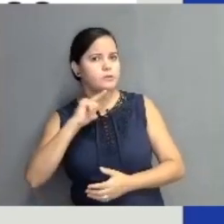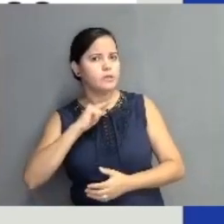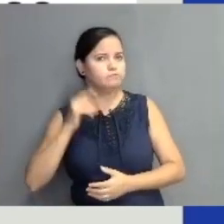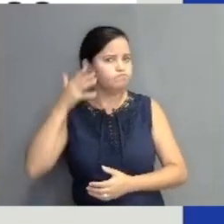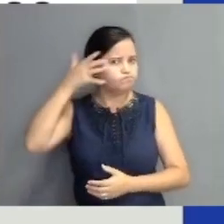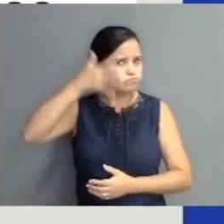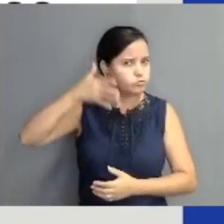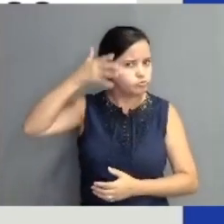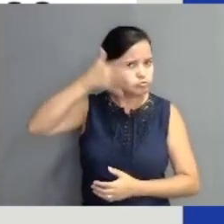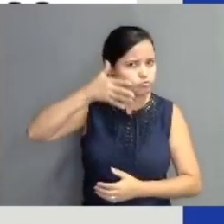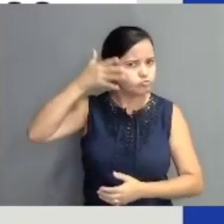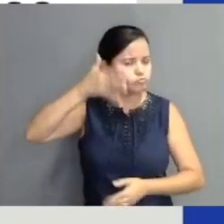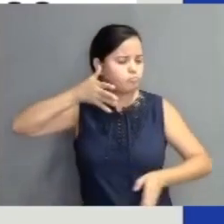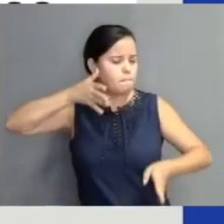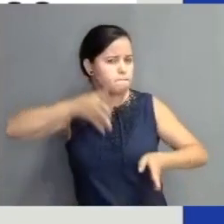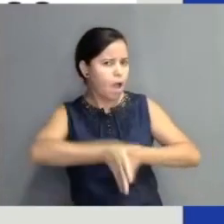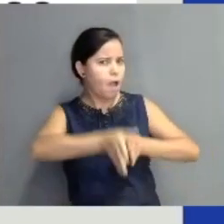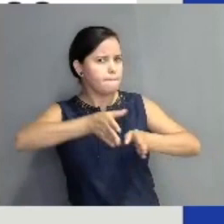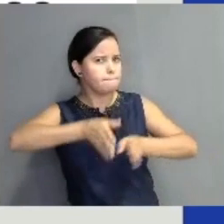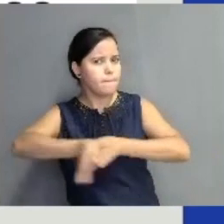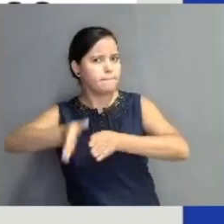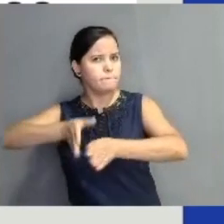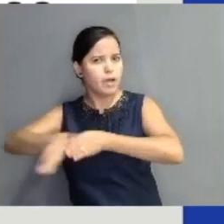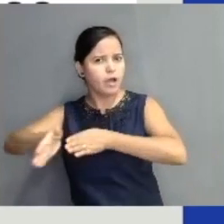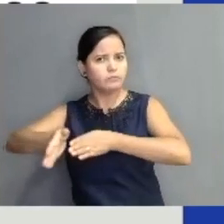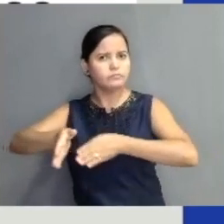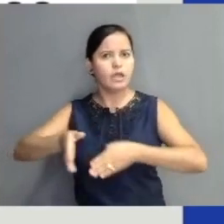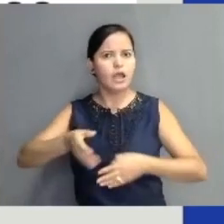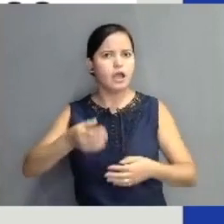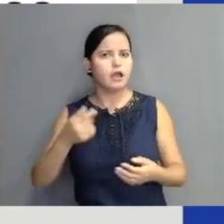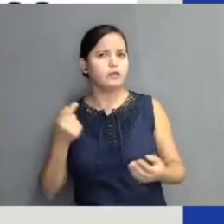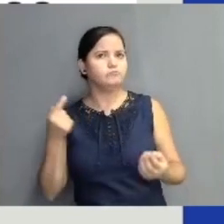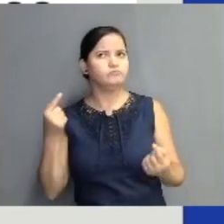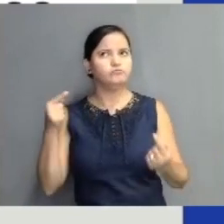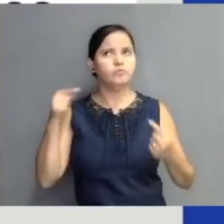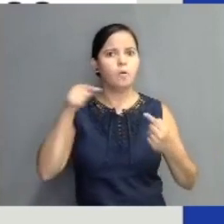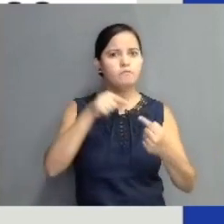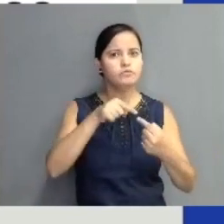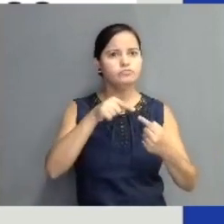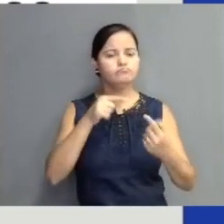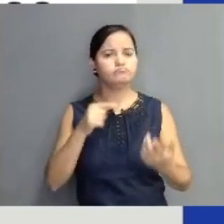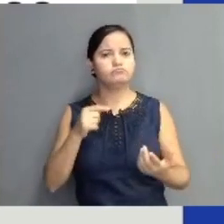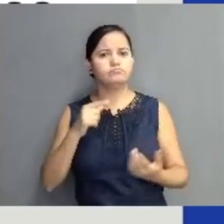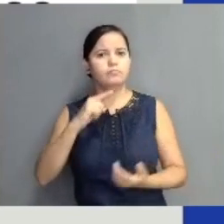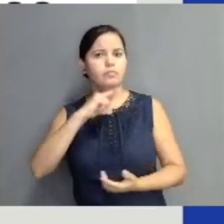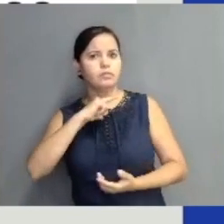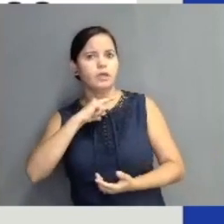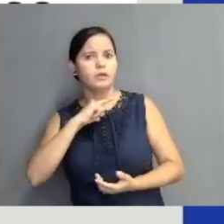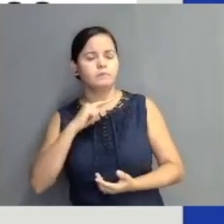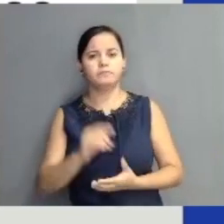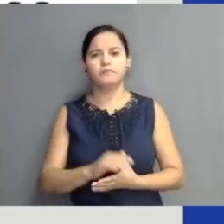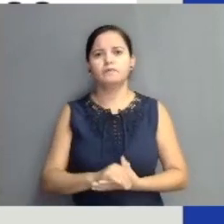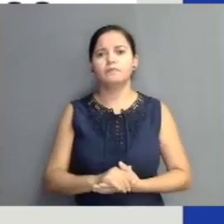maneira a um efeito de sentido de objetividade. Ele tem que ser objetivo, pois pretende dar